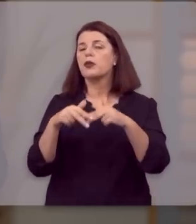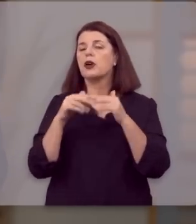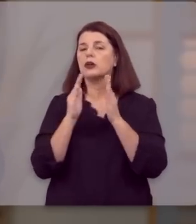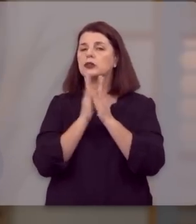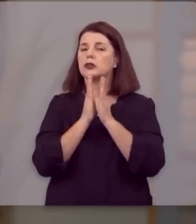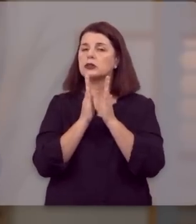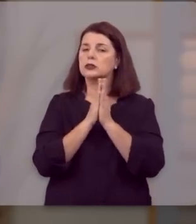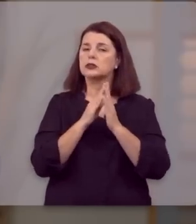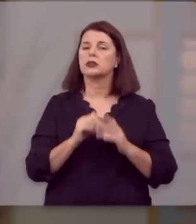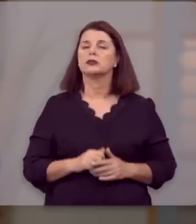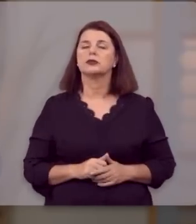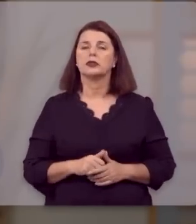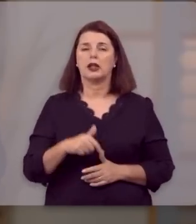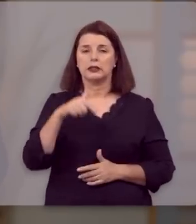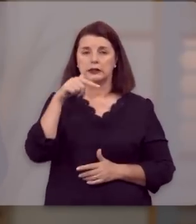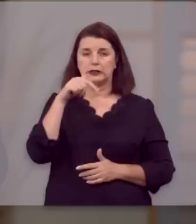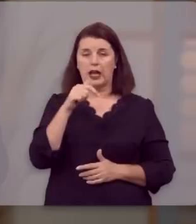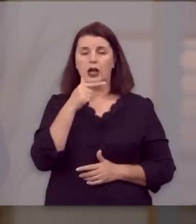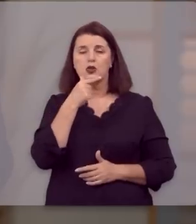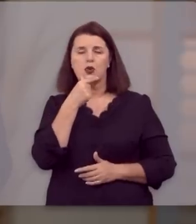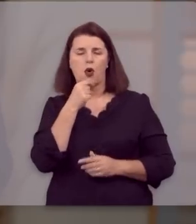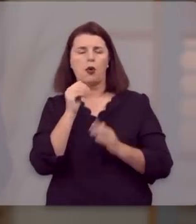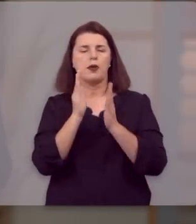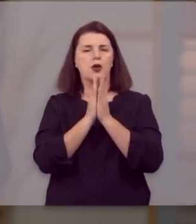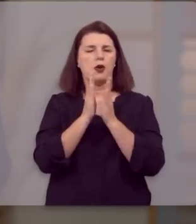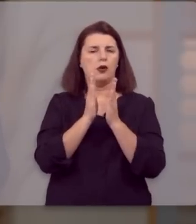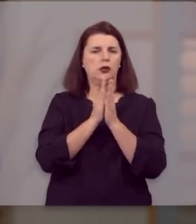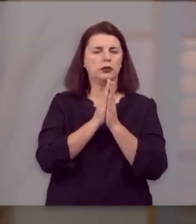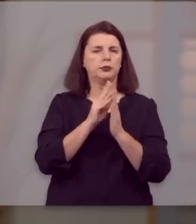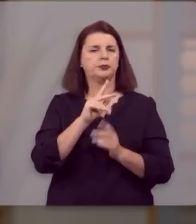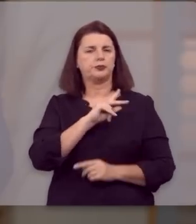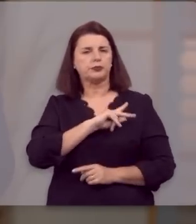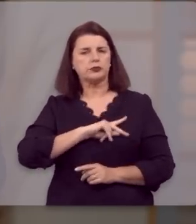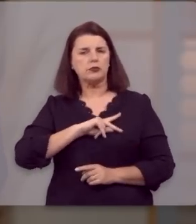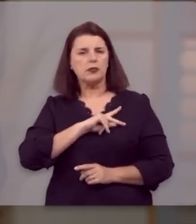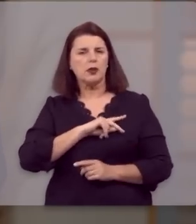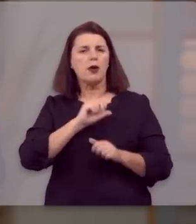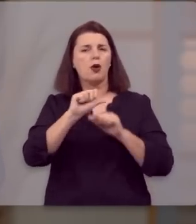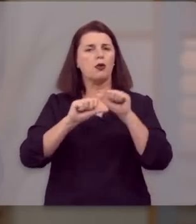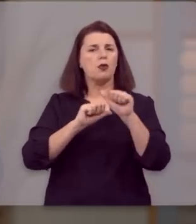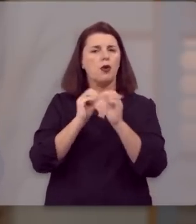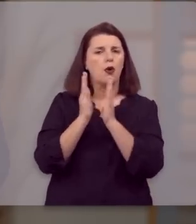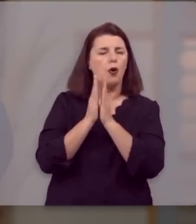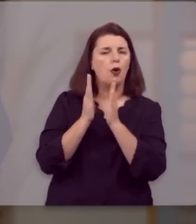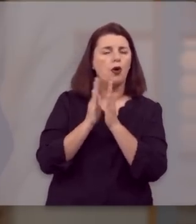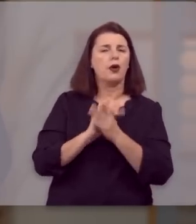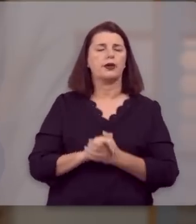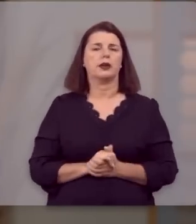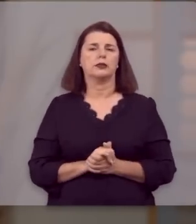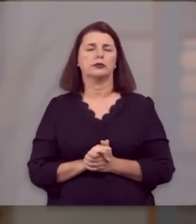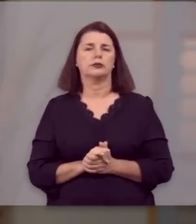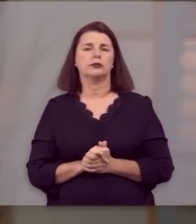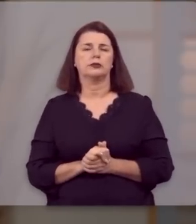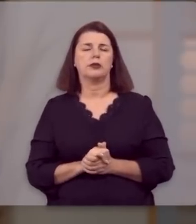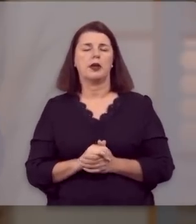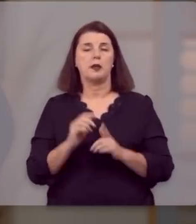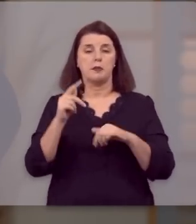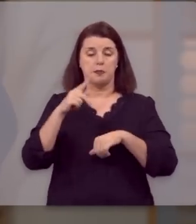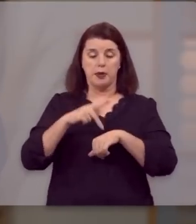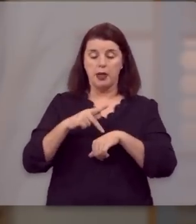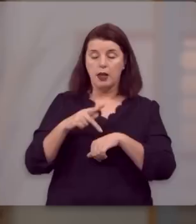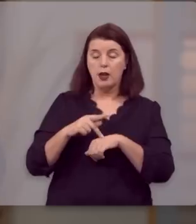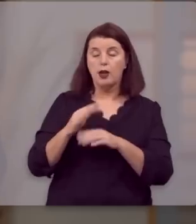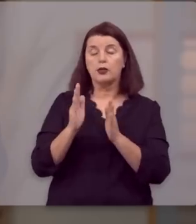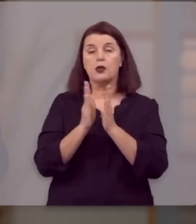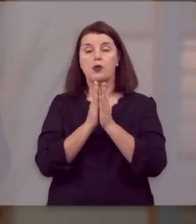7, Estevão está orando. No capítulo 9, Paulo, convertido, agora está orando. No capítulo 10, Pedro